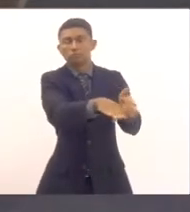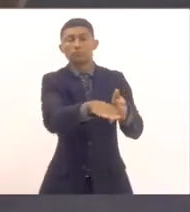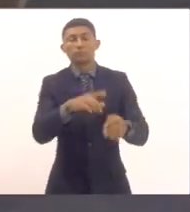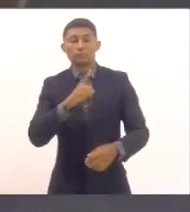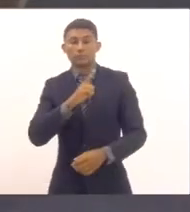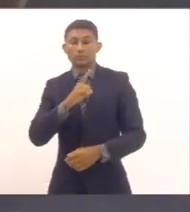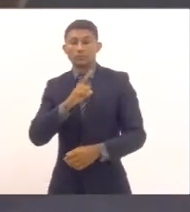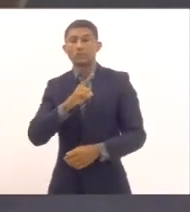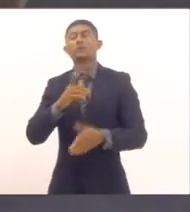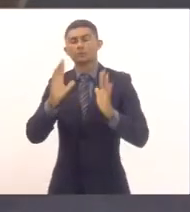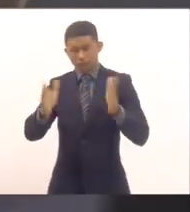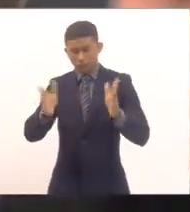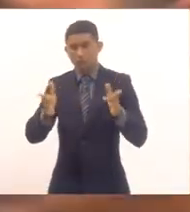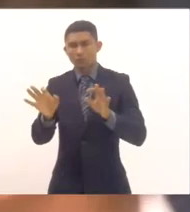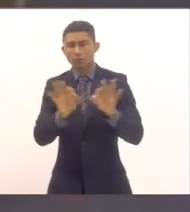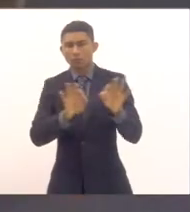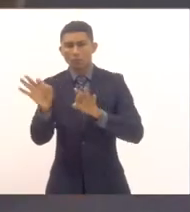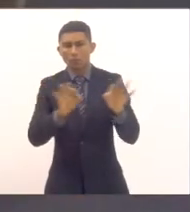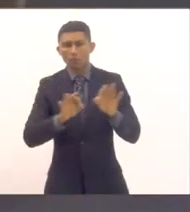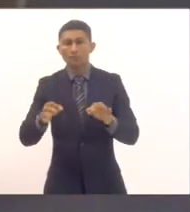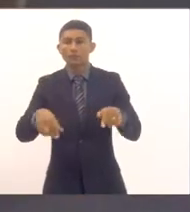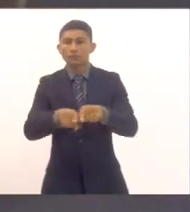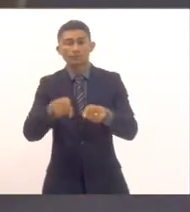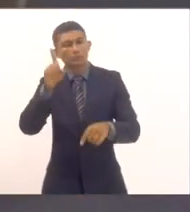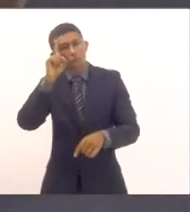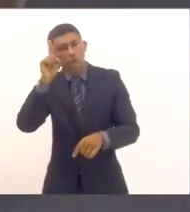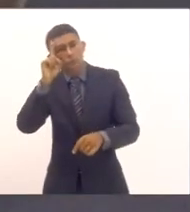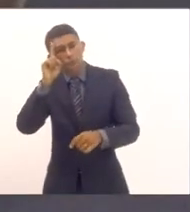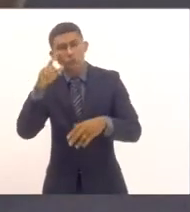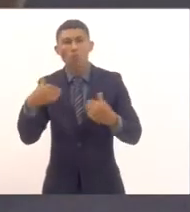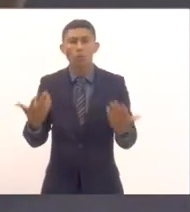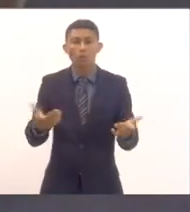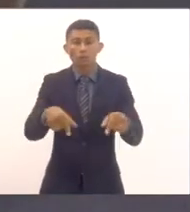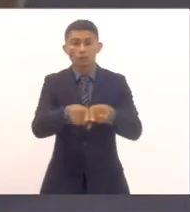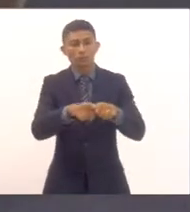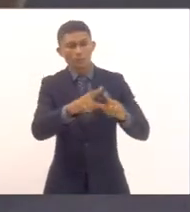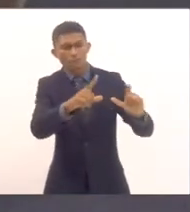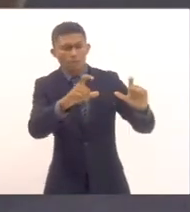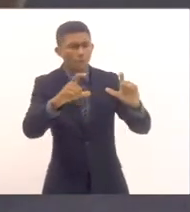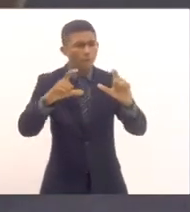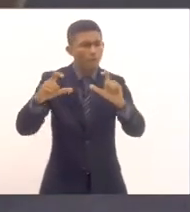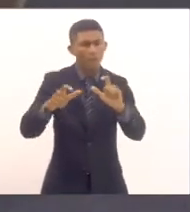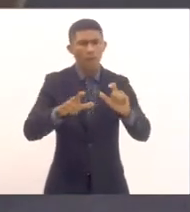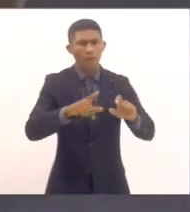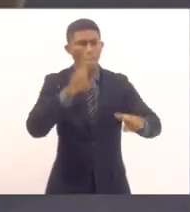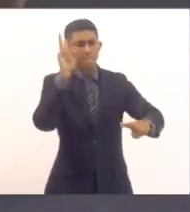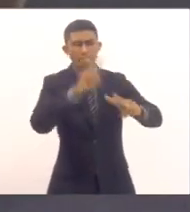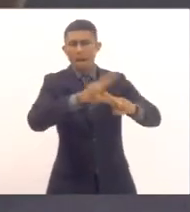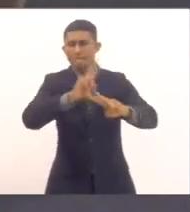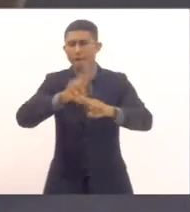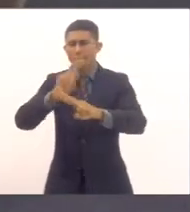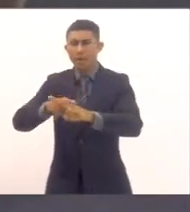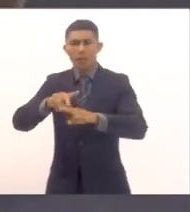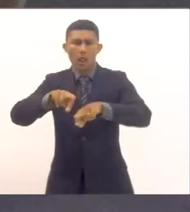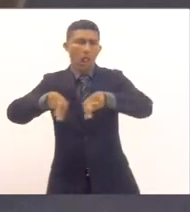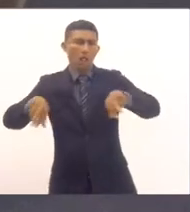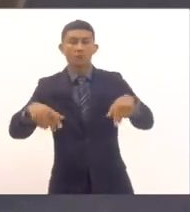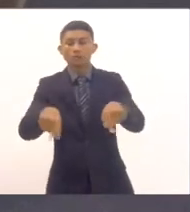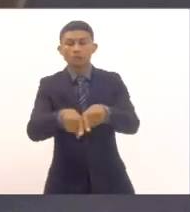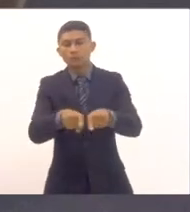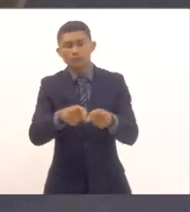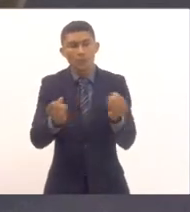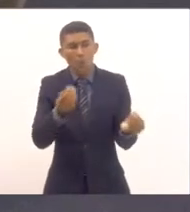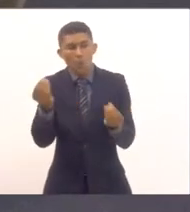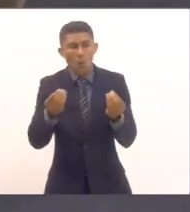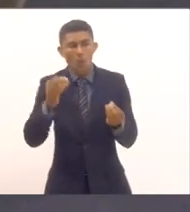operações realizada quantidade de dias de operação imagens de apreensões policiamento empregado resultados alcançados